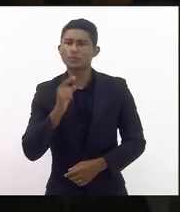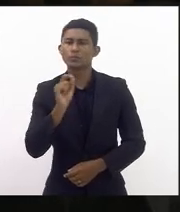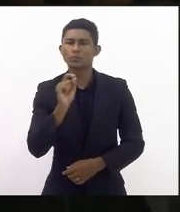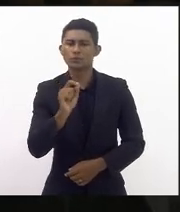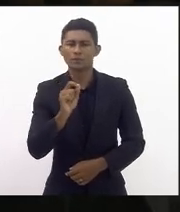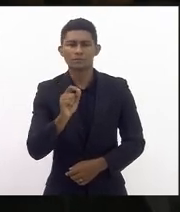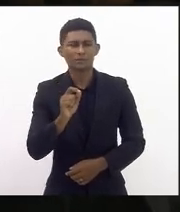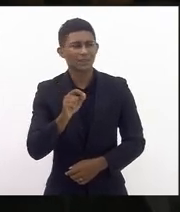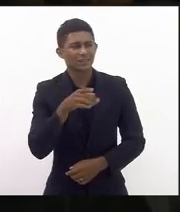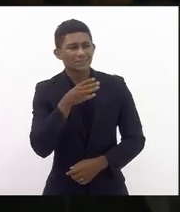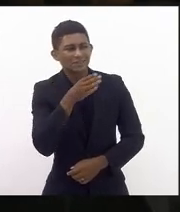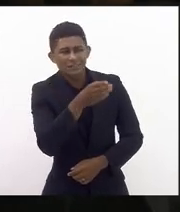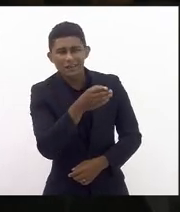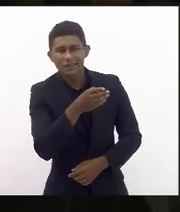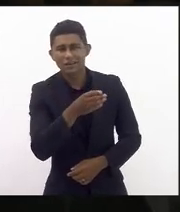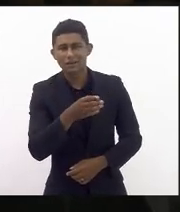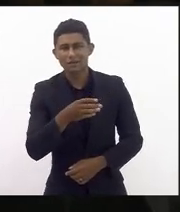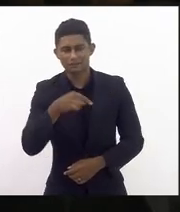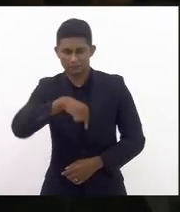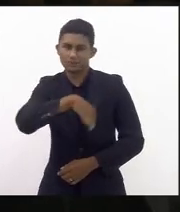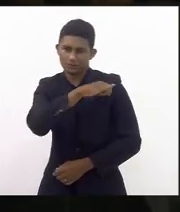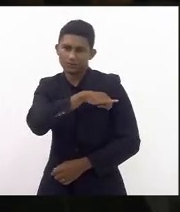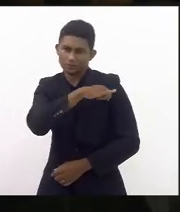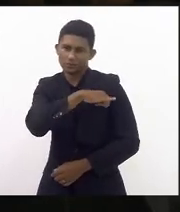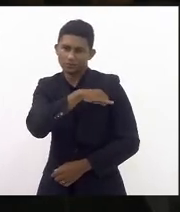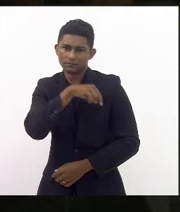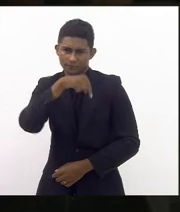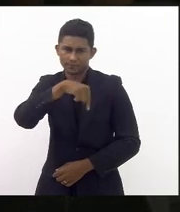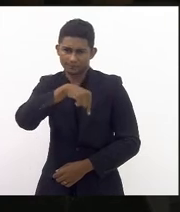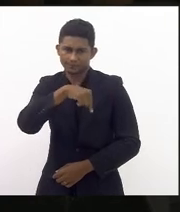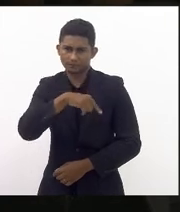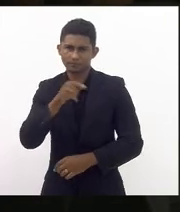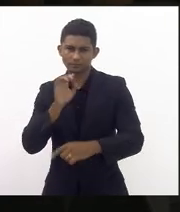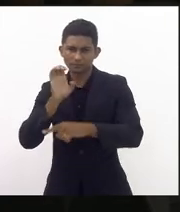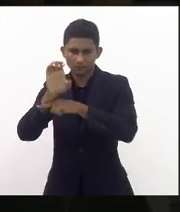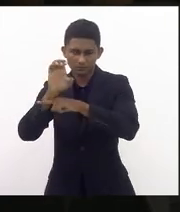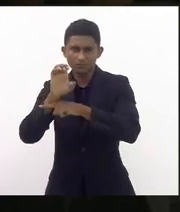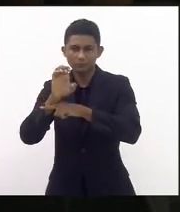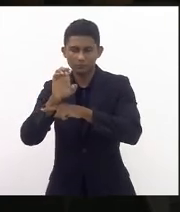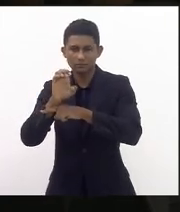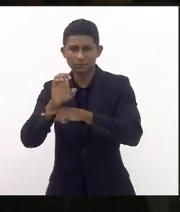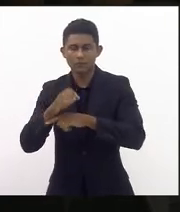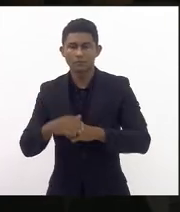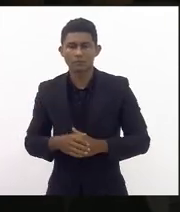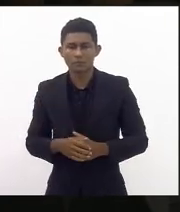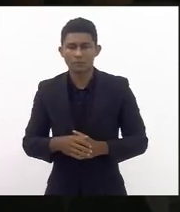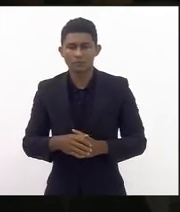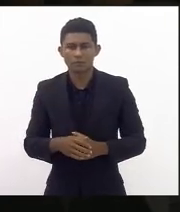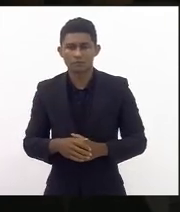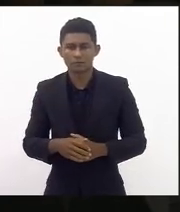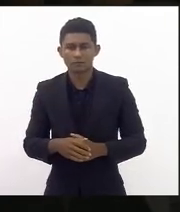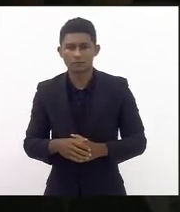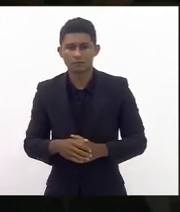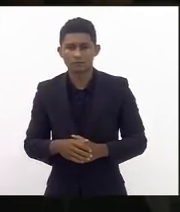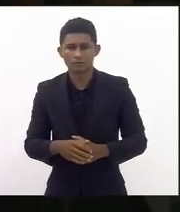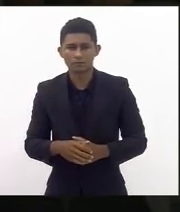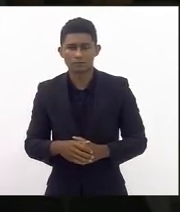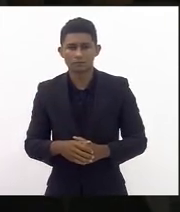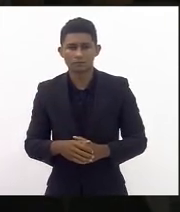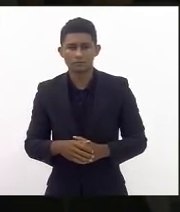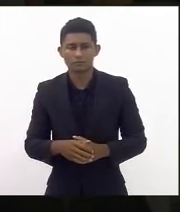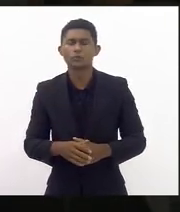tem conhecimento aqui no estado do Rio de Janeiro que tenha funcionado a